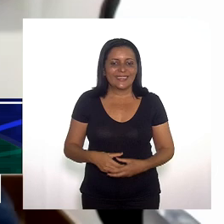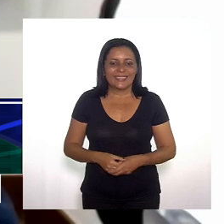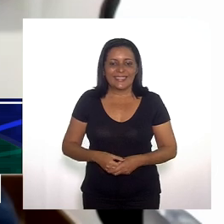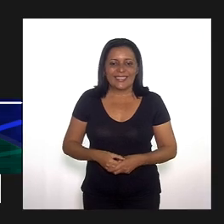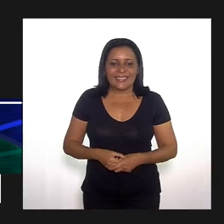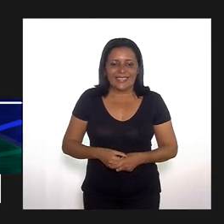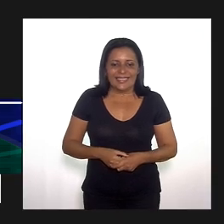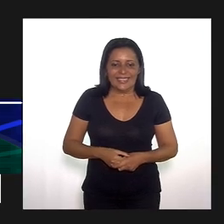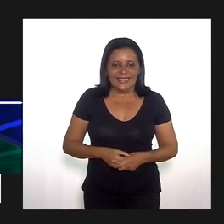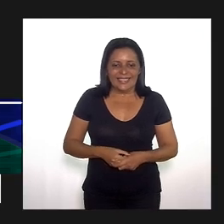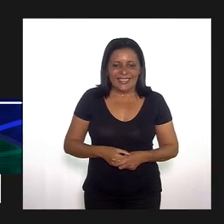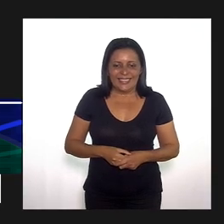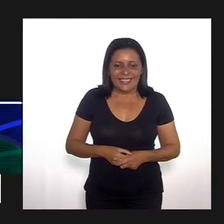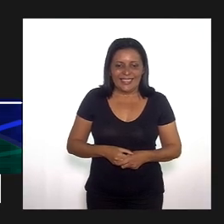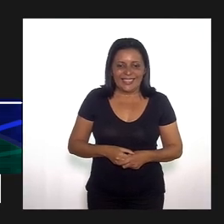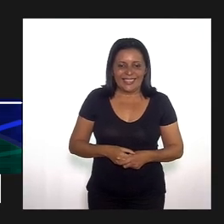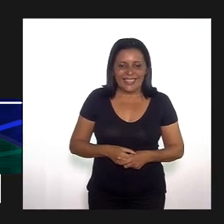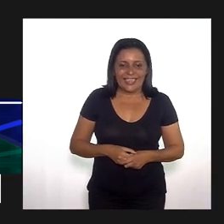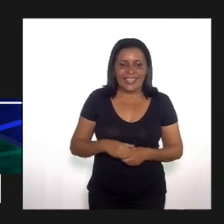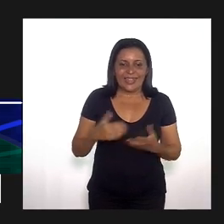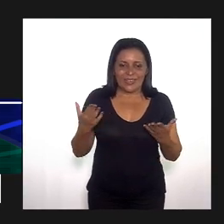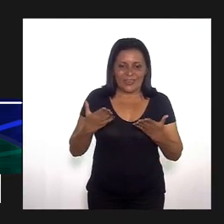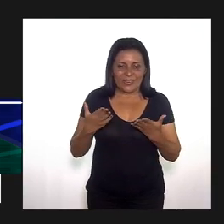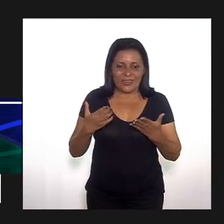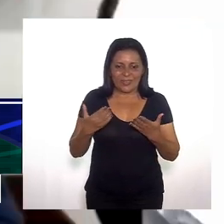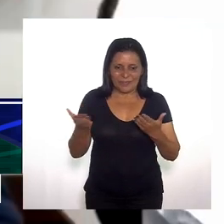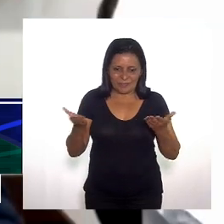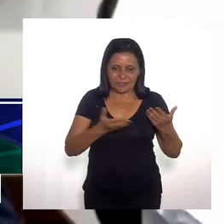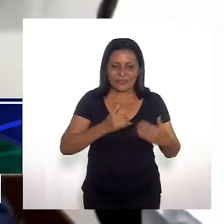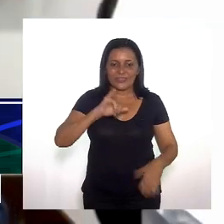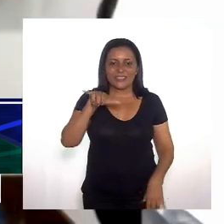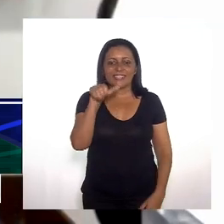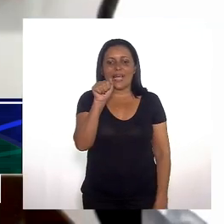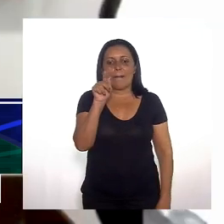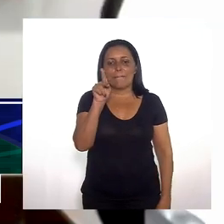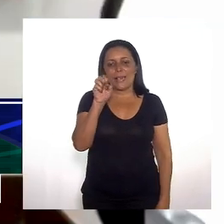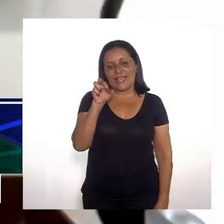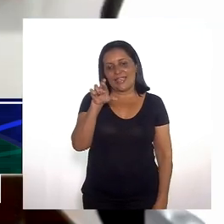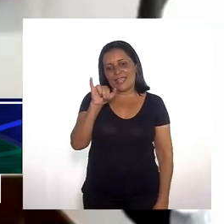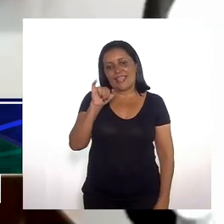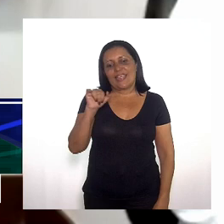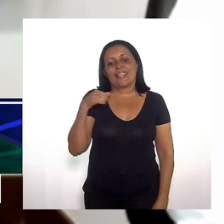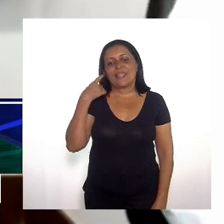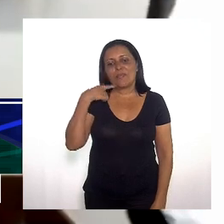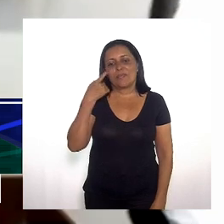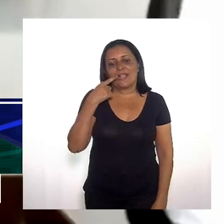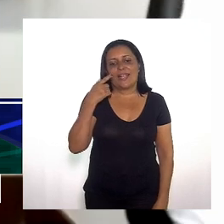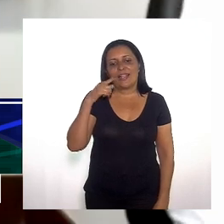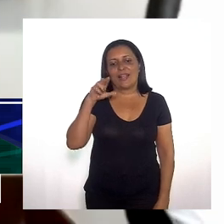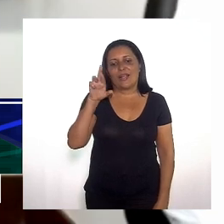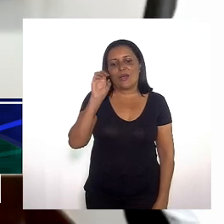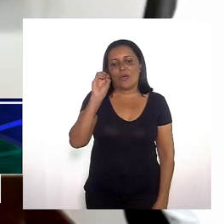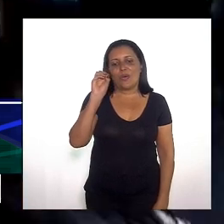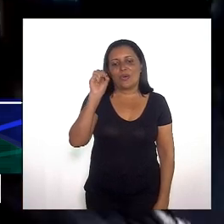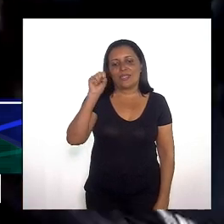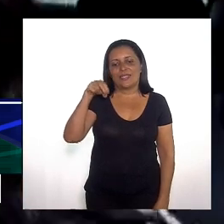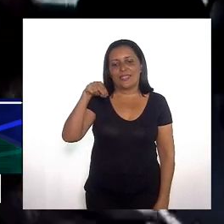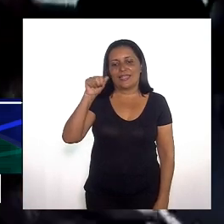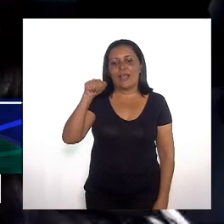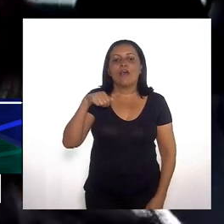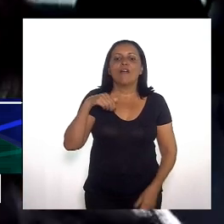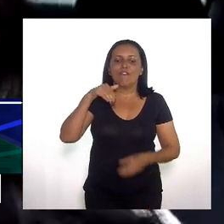Uma honra estar do lado de Vossa Excelência em Japeri hoje, presidente. Obrigado, meu irmão. Obrigado. Deputada Rosane. Voto sim,